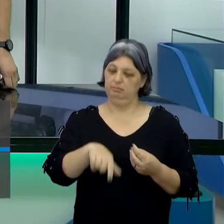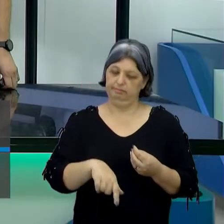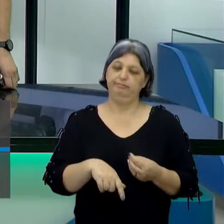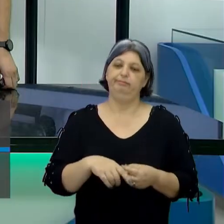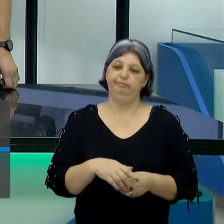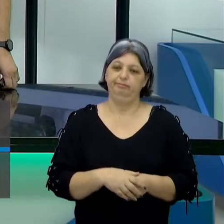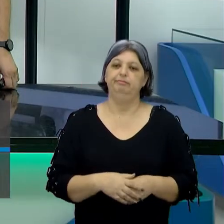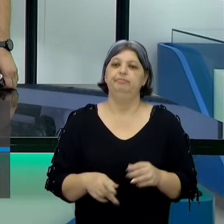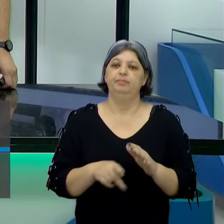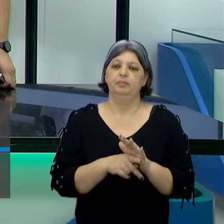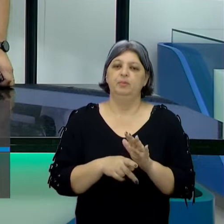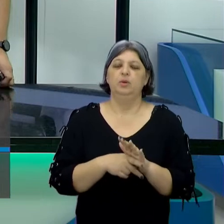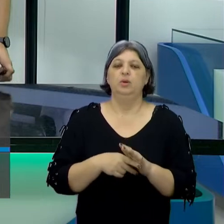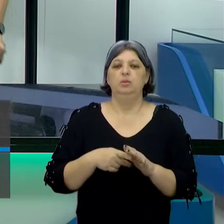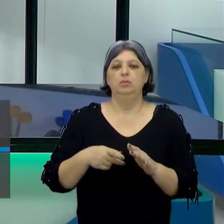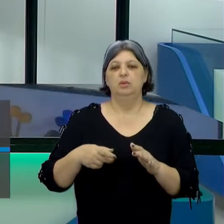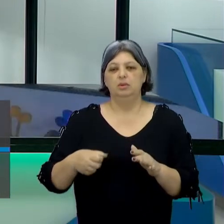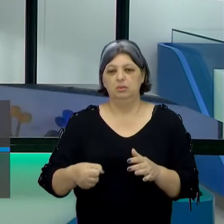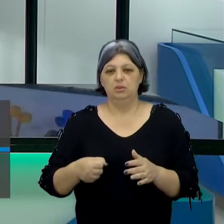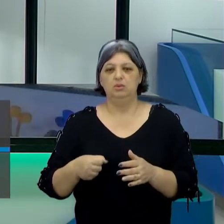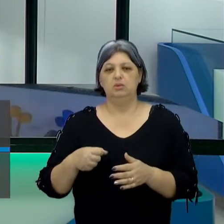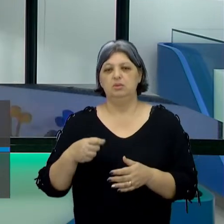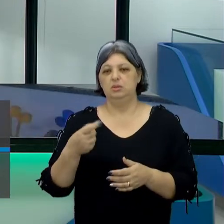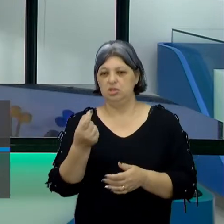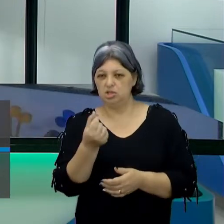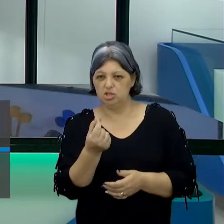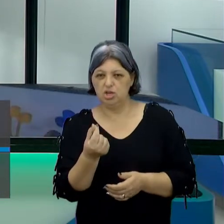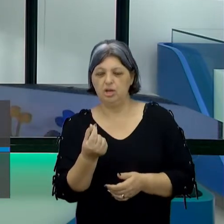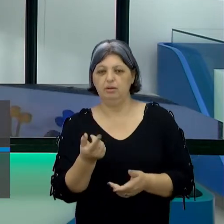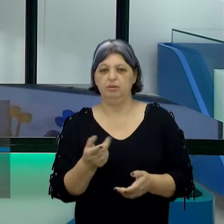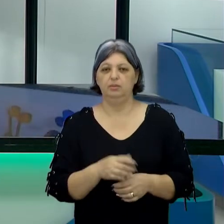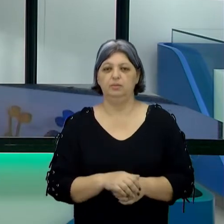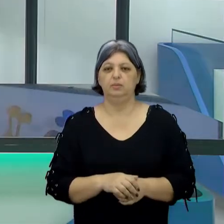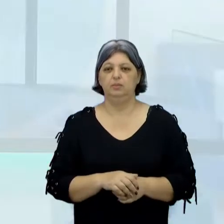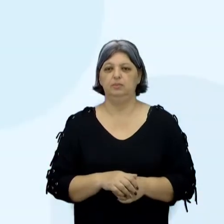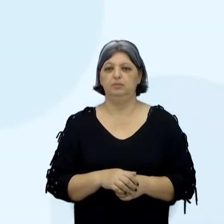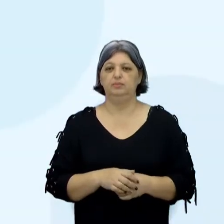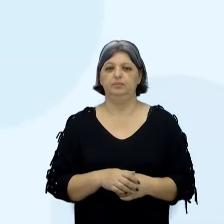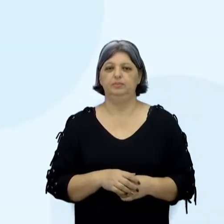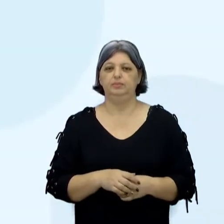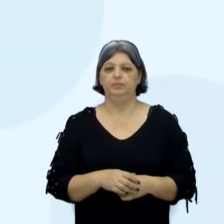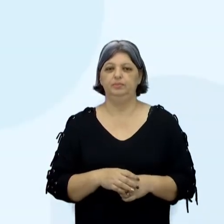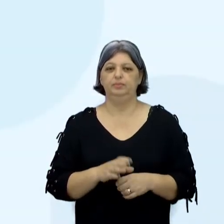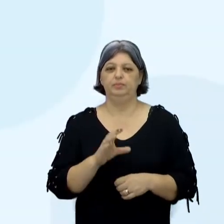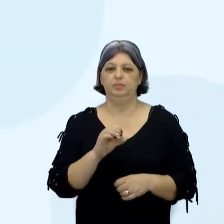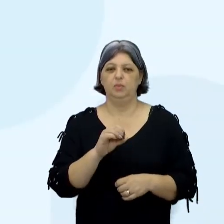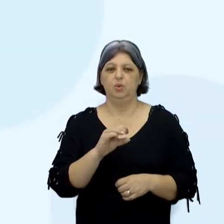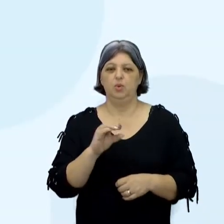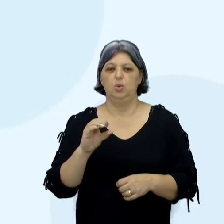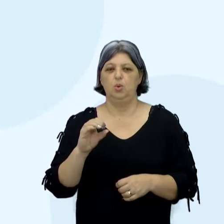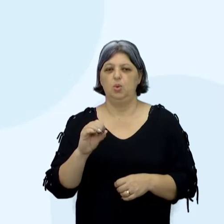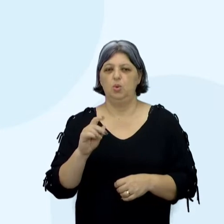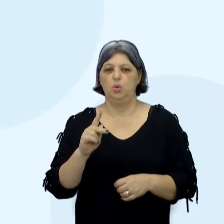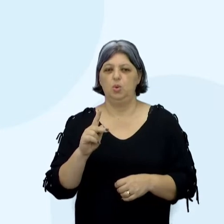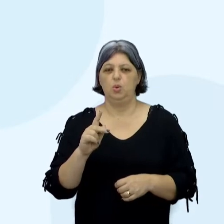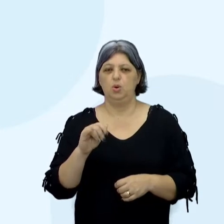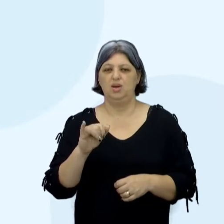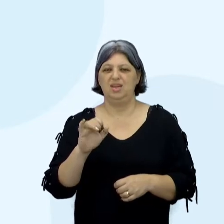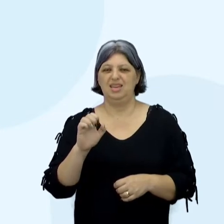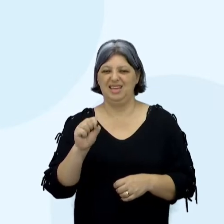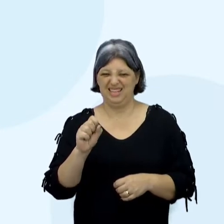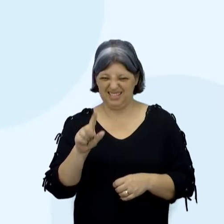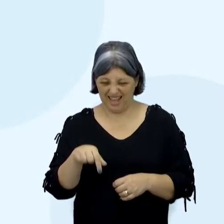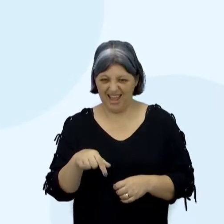a empresa, cai mercado, bolsa de valores, isso é perigoso. Olha só, cookies! Cookies. Cookies. O que é? Cookie. O